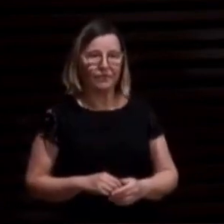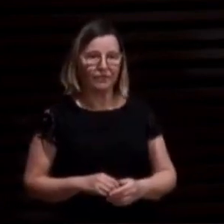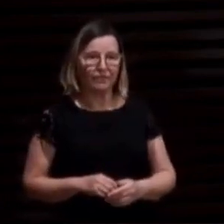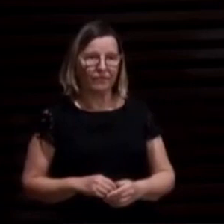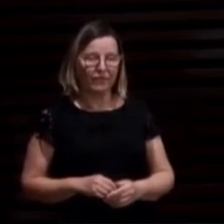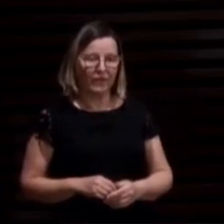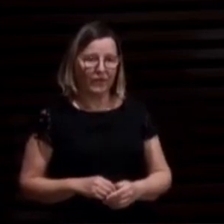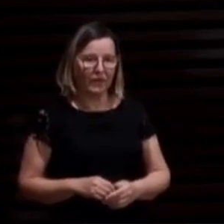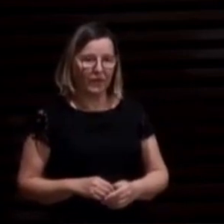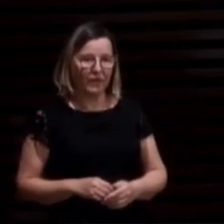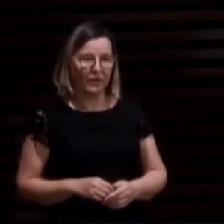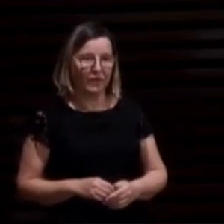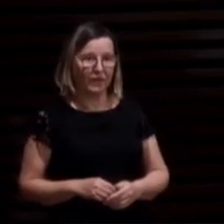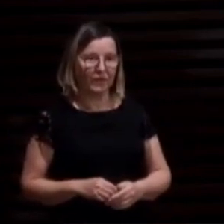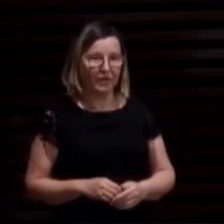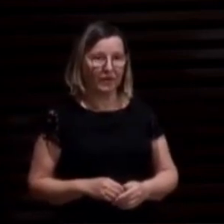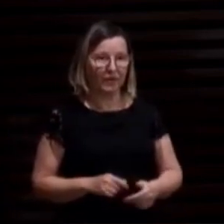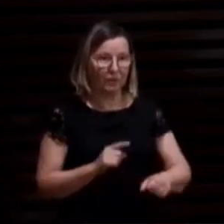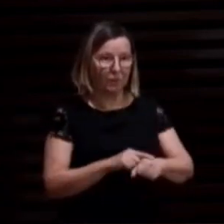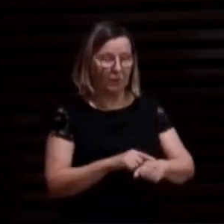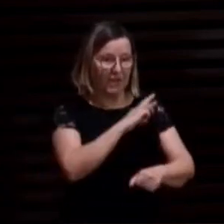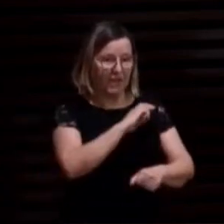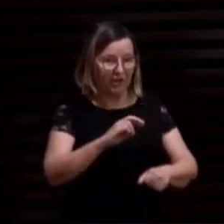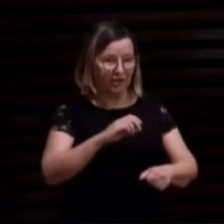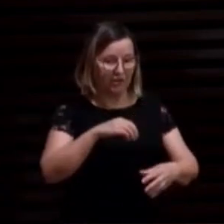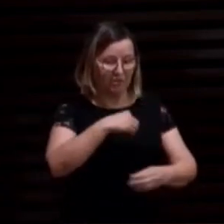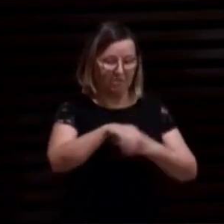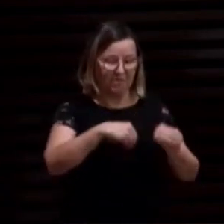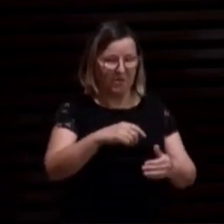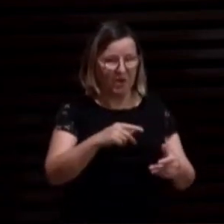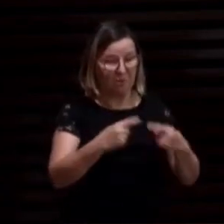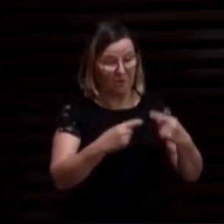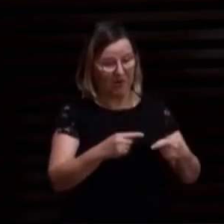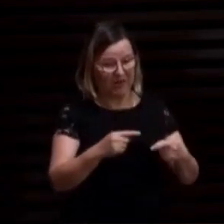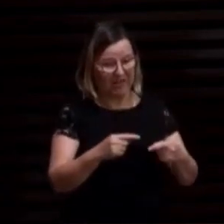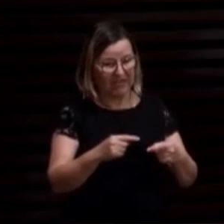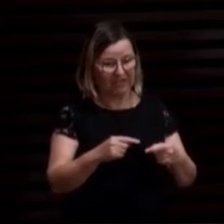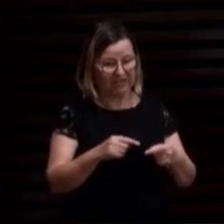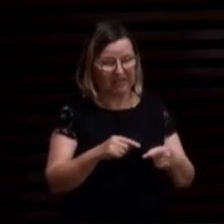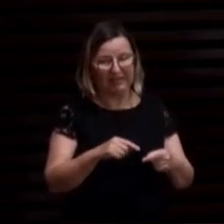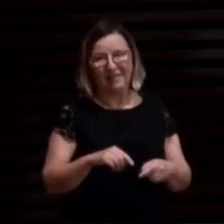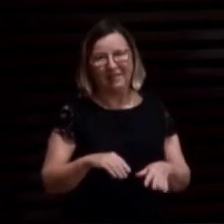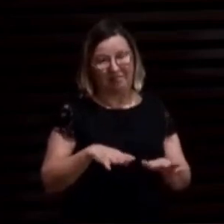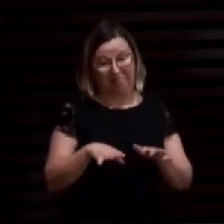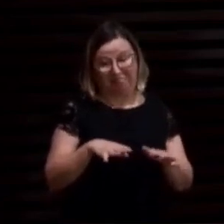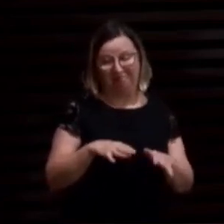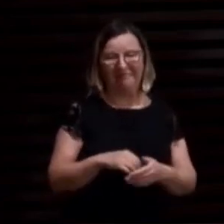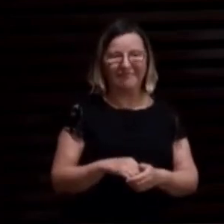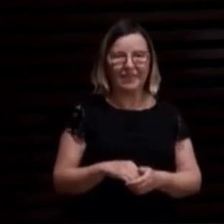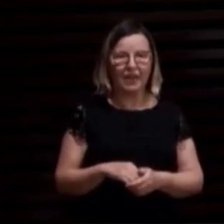Quando a religião mistura com a política, vira um caos. E esses dois são os grandes adversários. Eu não estou falando